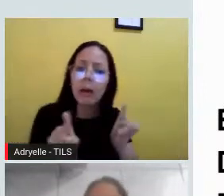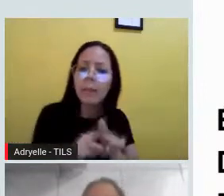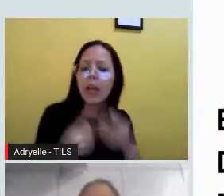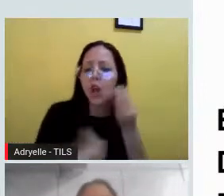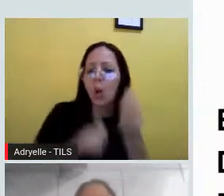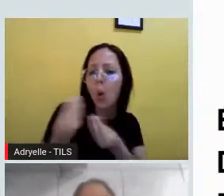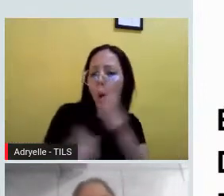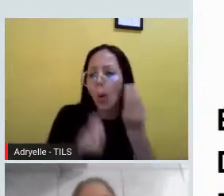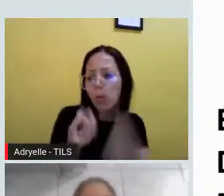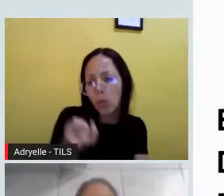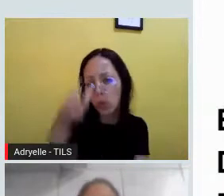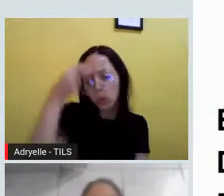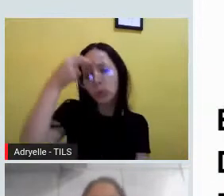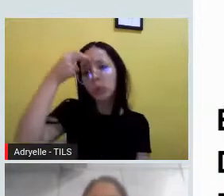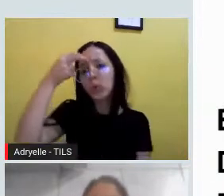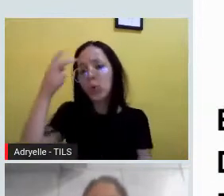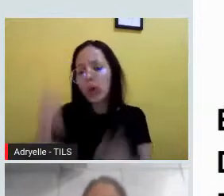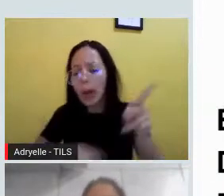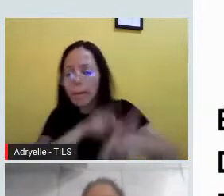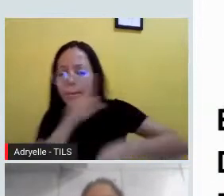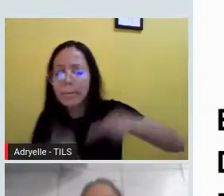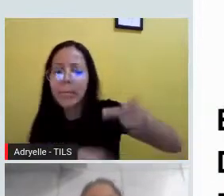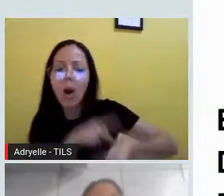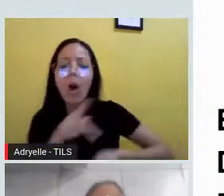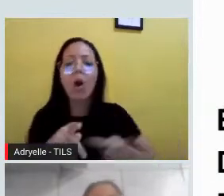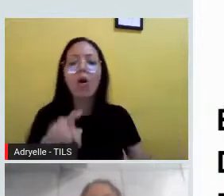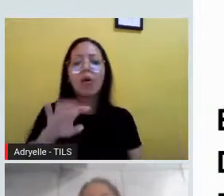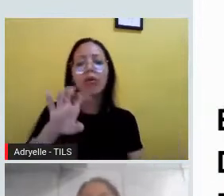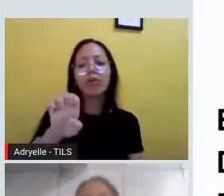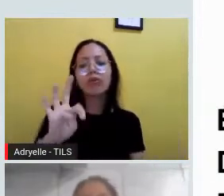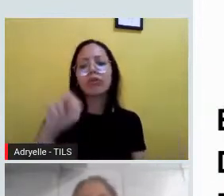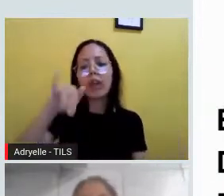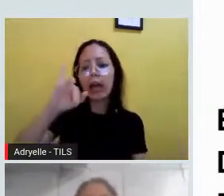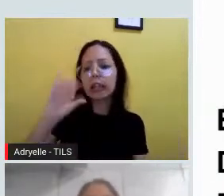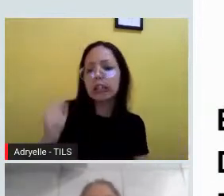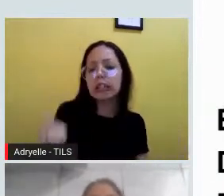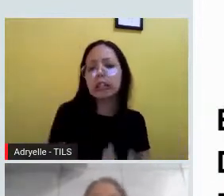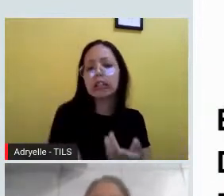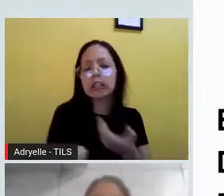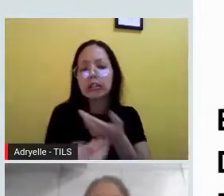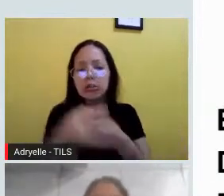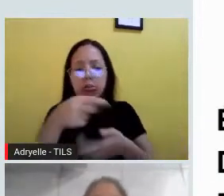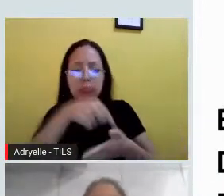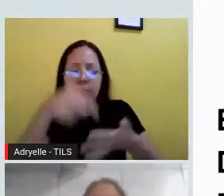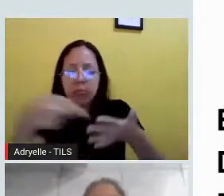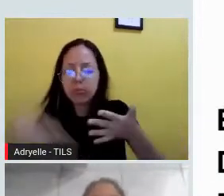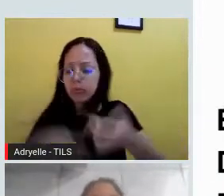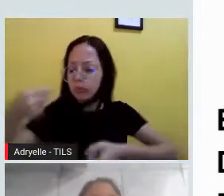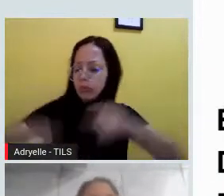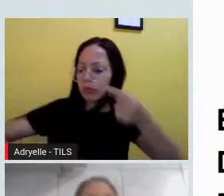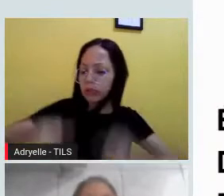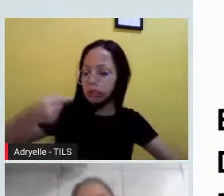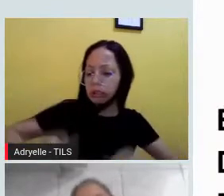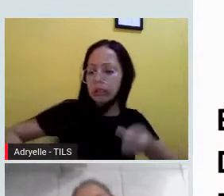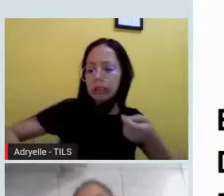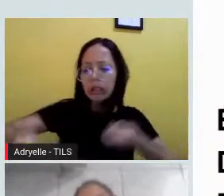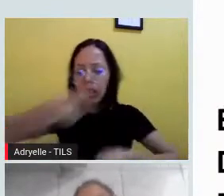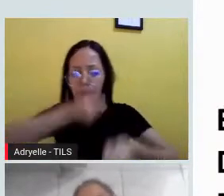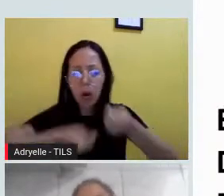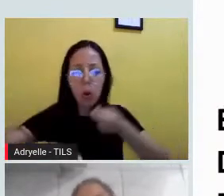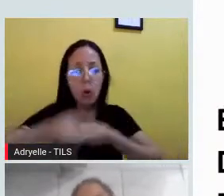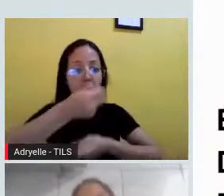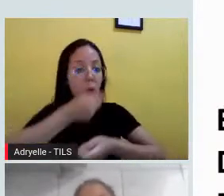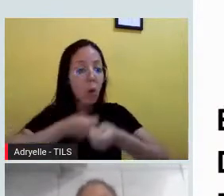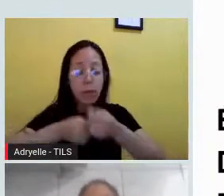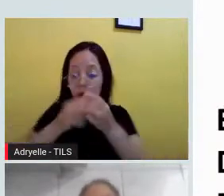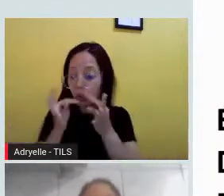culturas, sobre povos, etnias, questões políticas, econômicas. Então, é toda uma